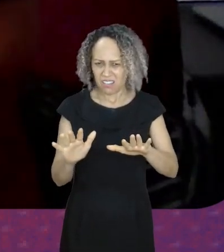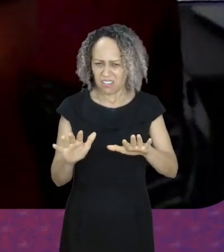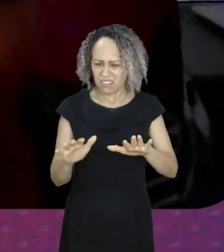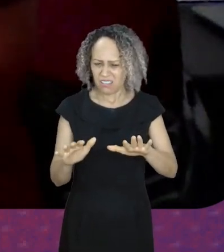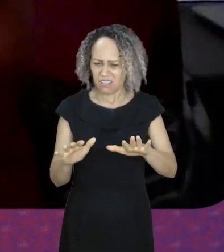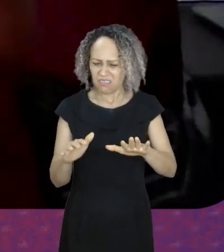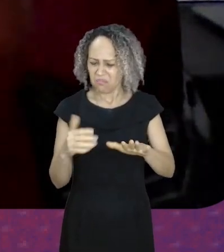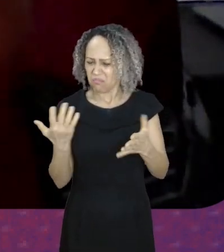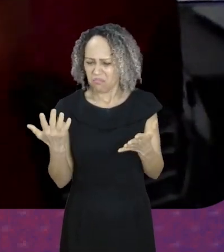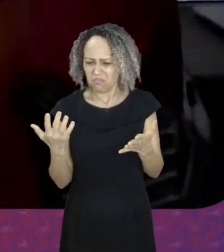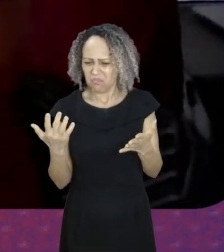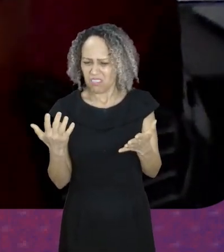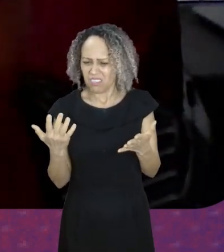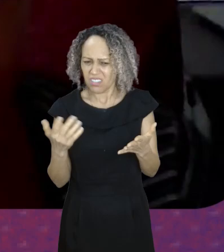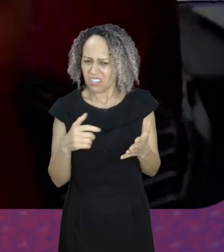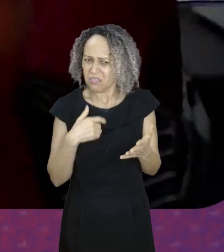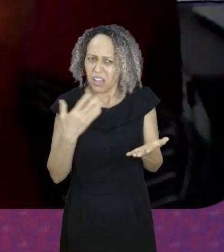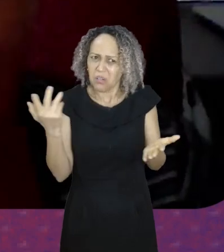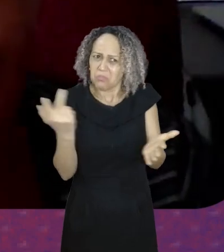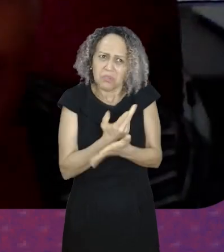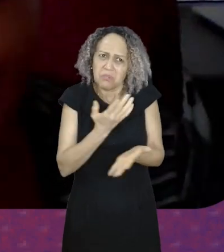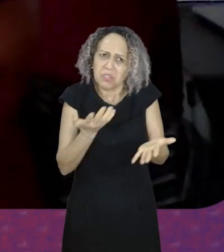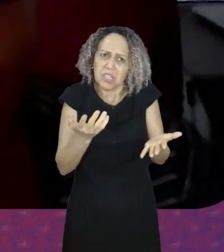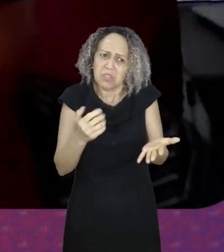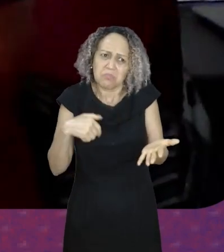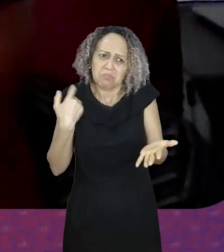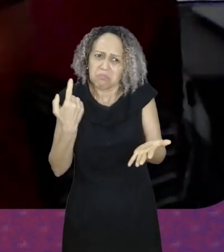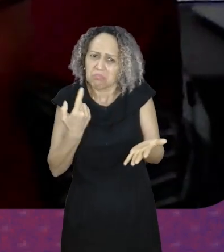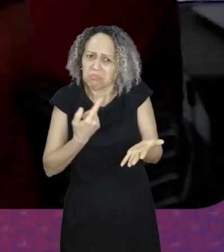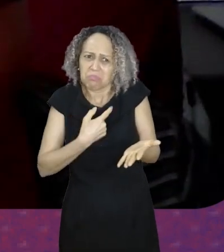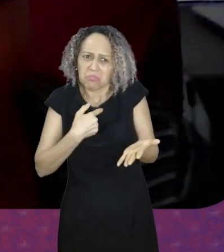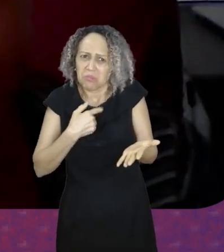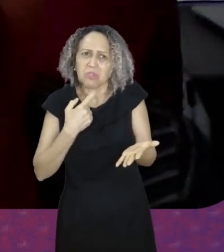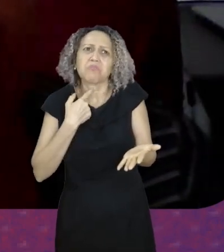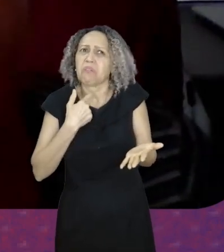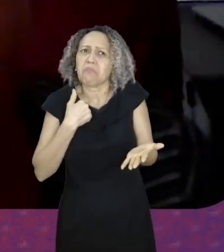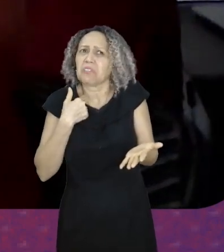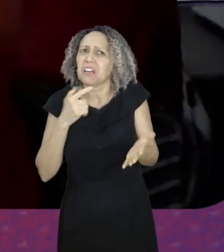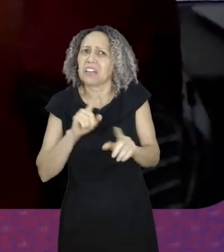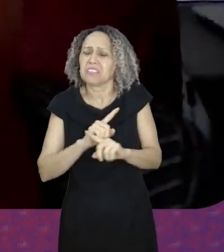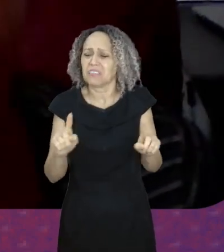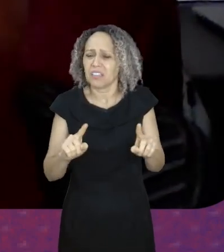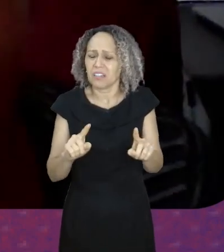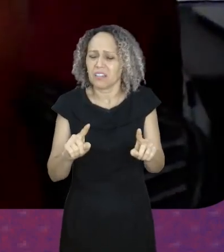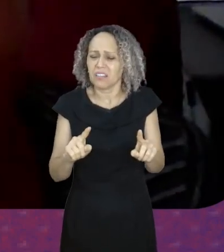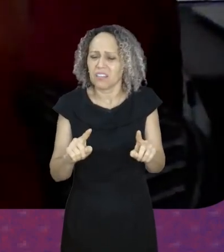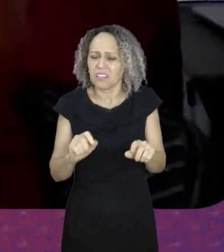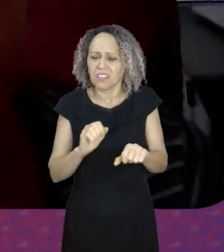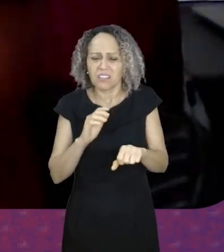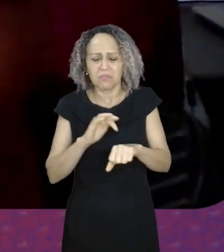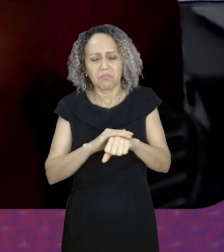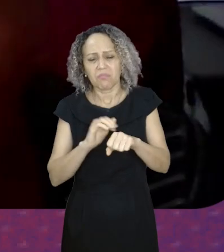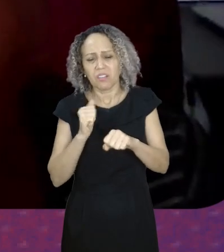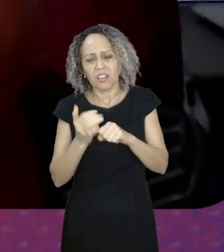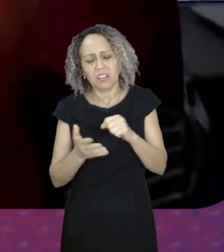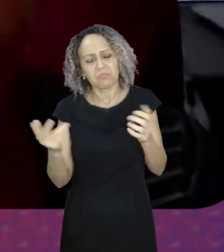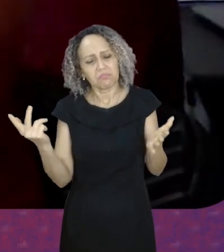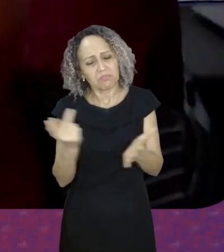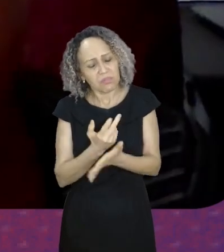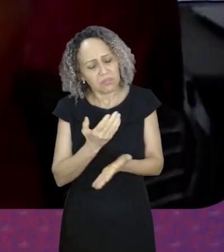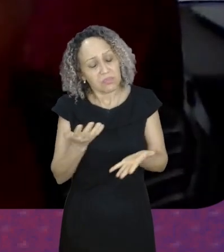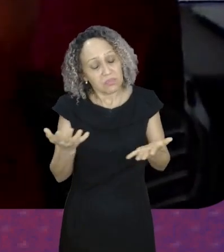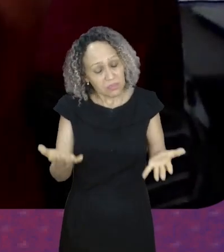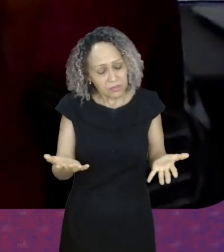a vontade dos cidadãos, das cidadãs de bem, alheio à nossa vontade, e